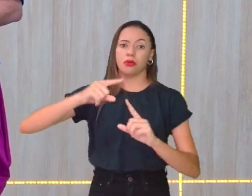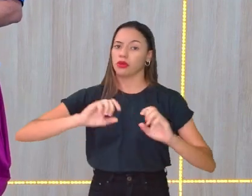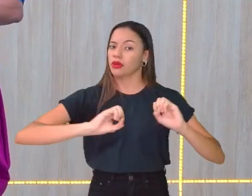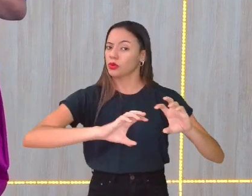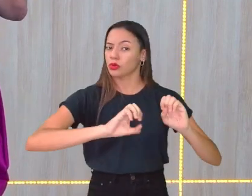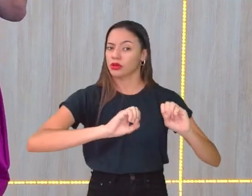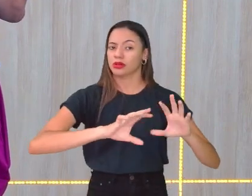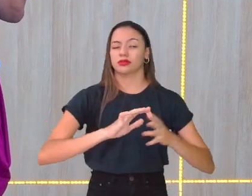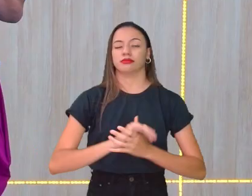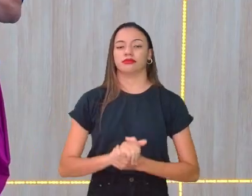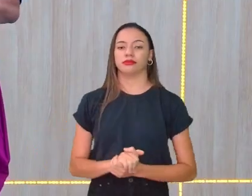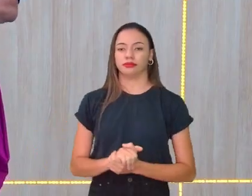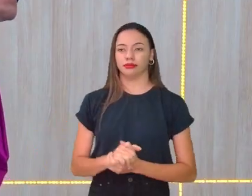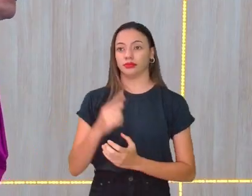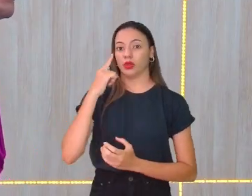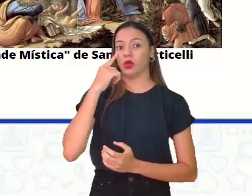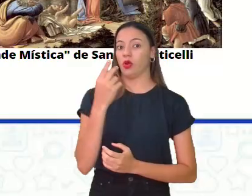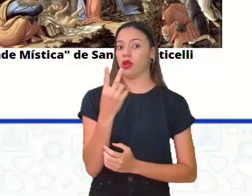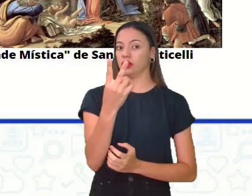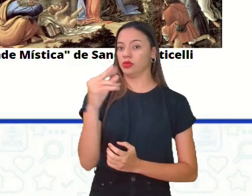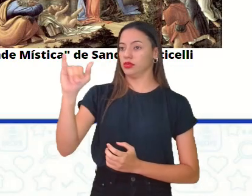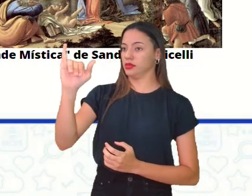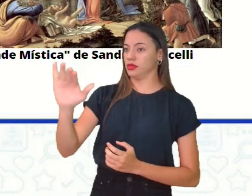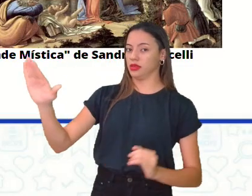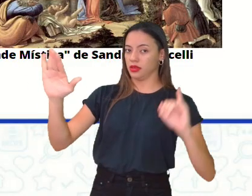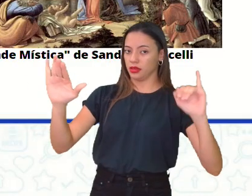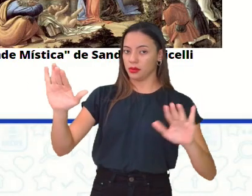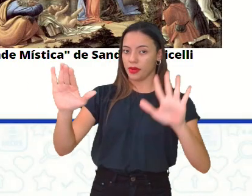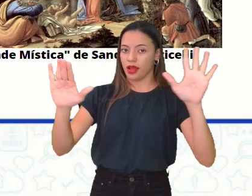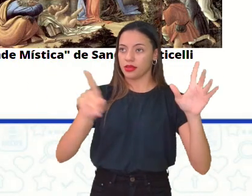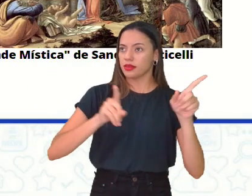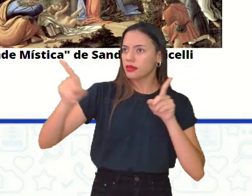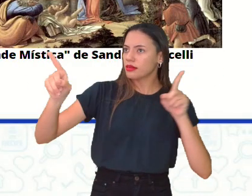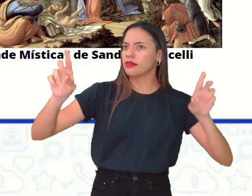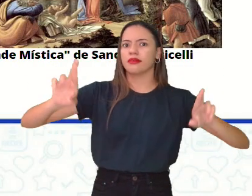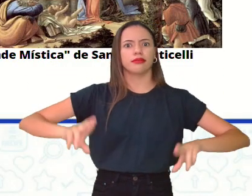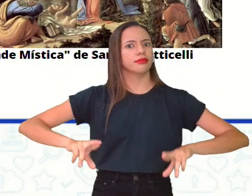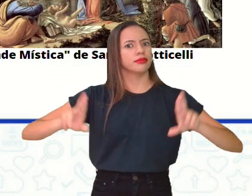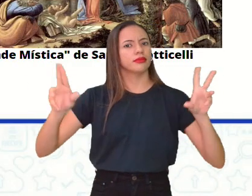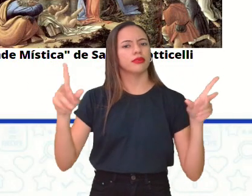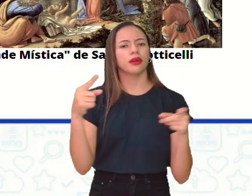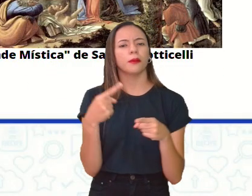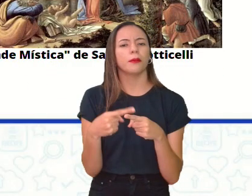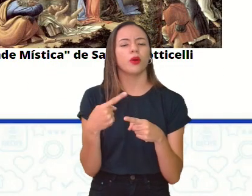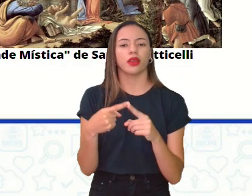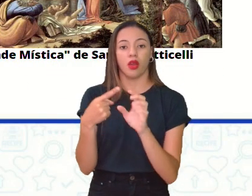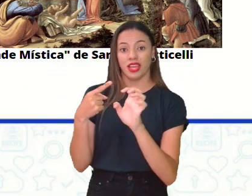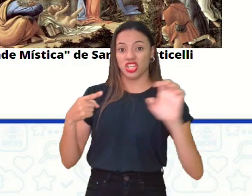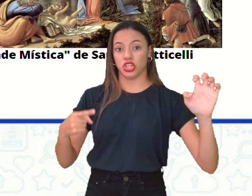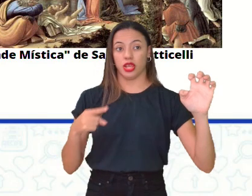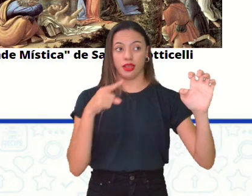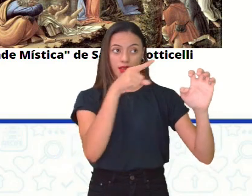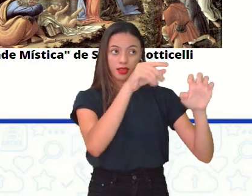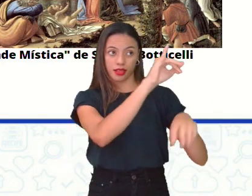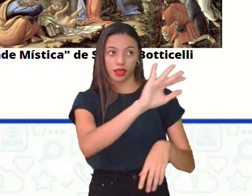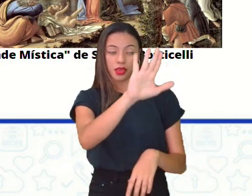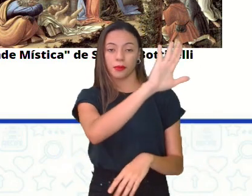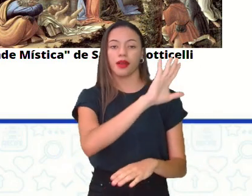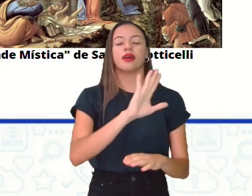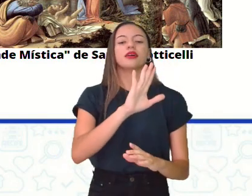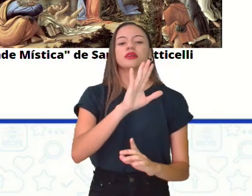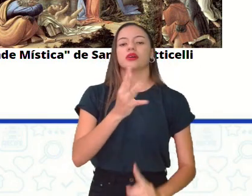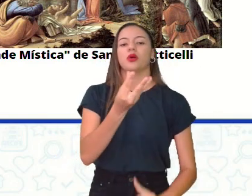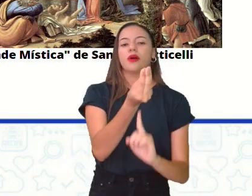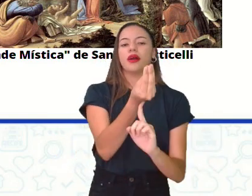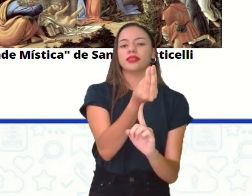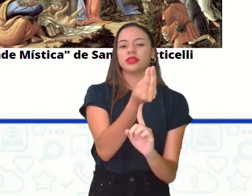tá bom? Então, a gente vai olhar essas duas imagens, vocês vão ver que elas são bem diferentes, porque a imagem da esquerda era de um artista